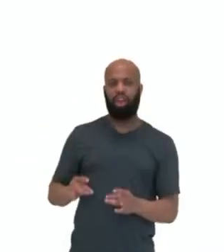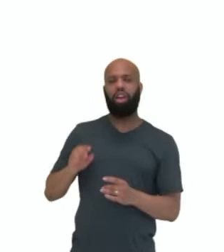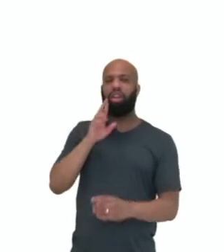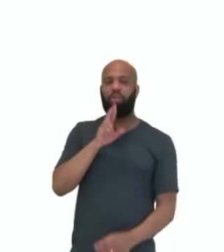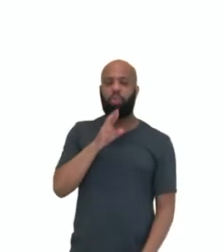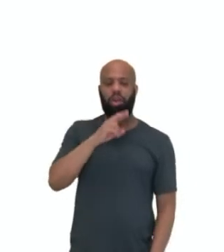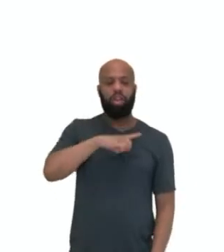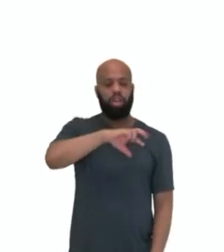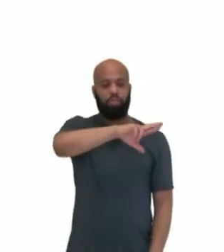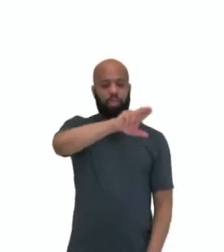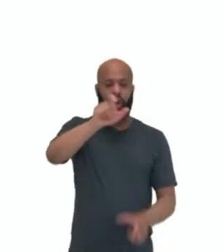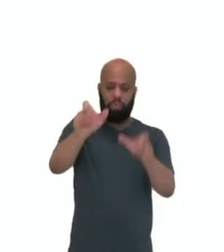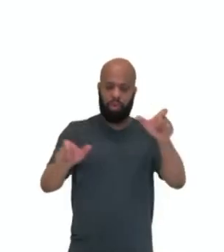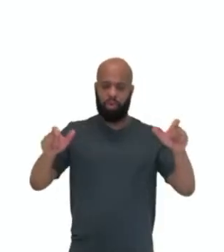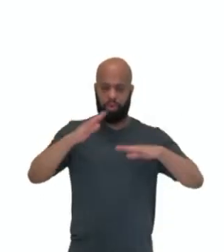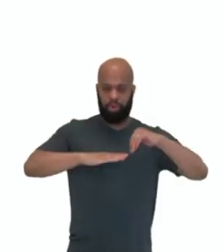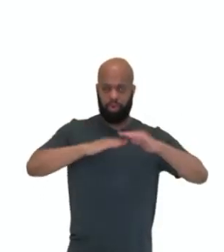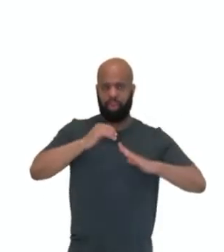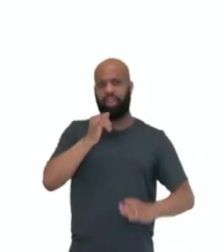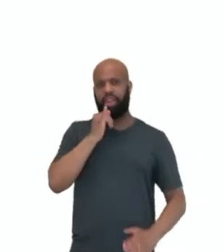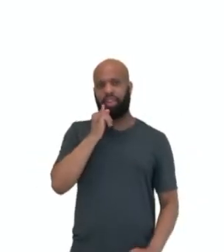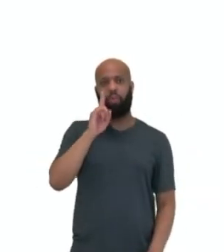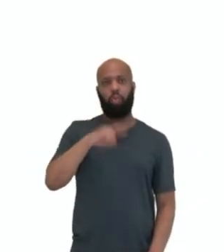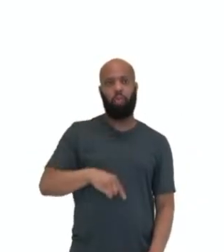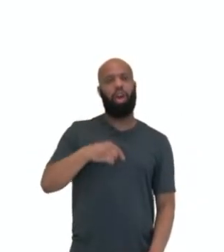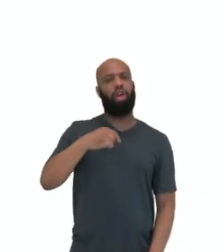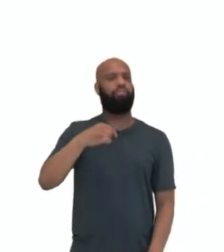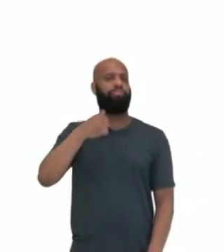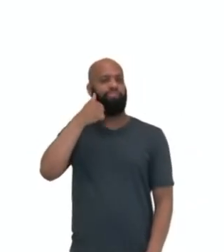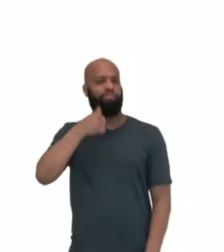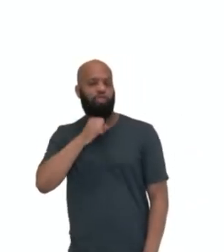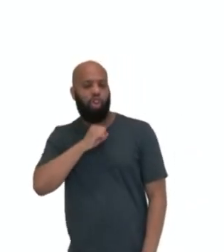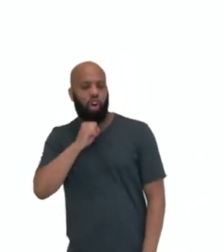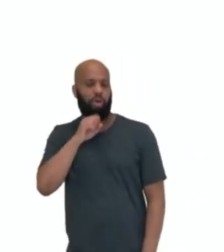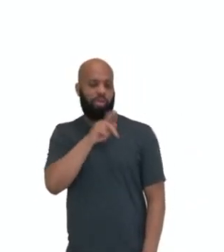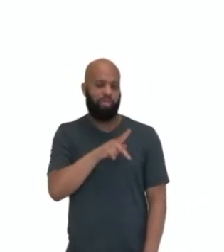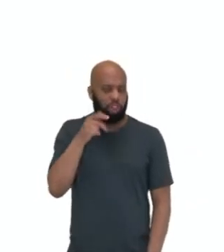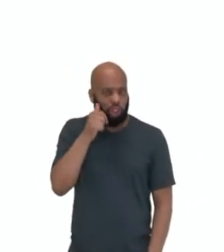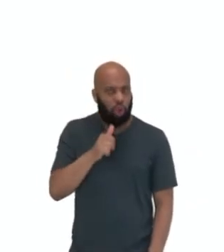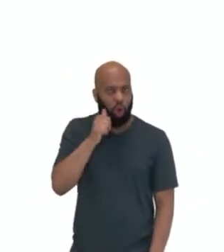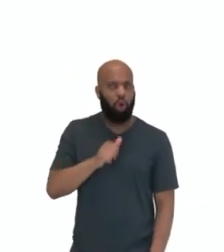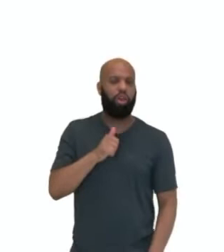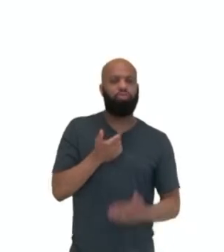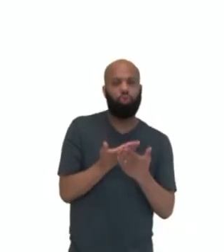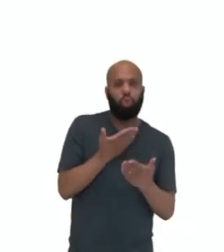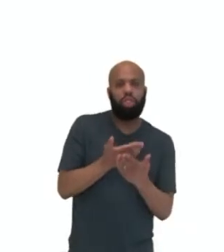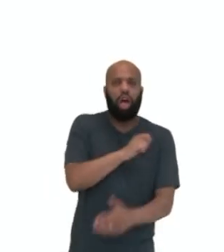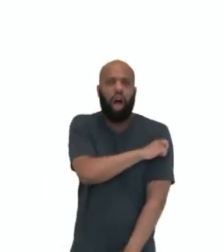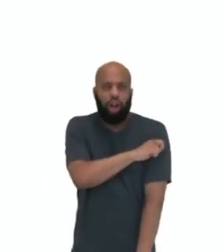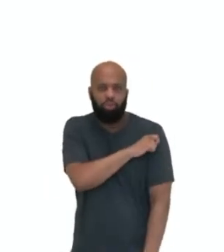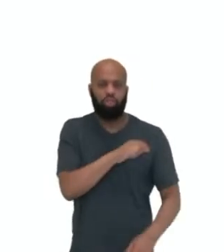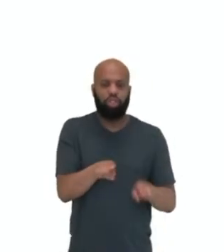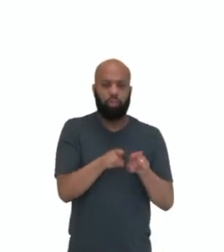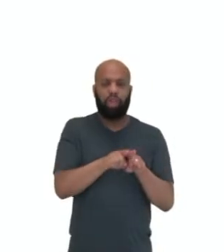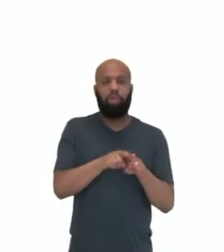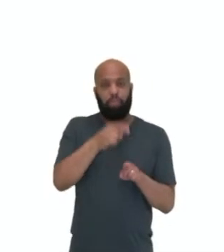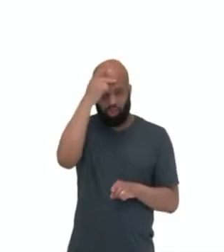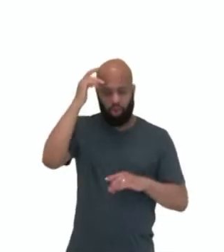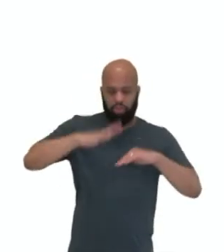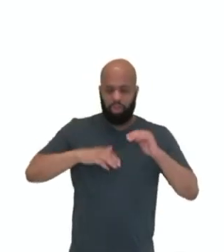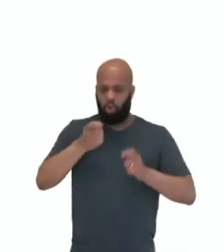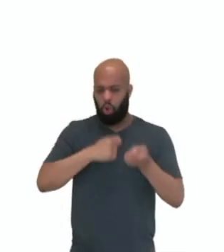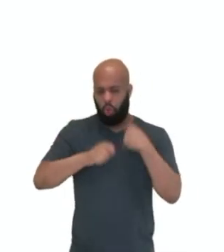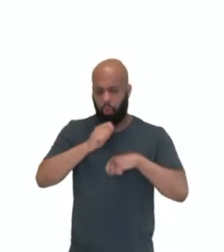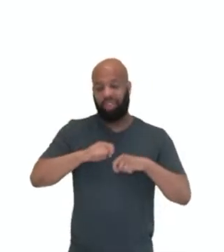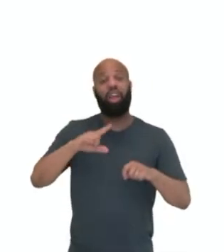por diversos profissionais, como avó, professora, estudante, economista, empresária, doutora, e que é um trabalho voluntariado.